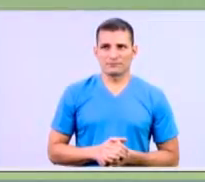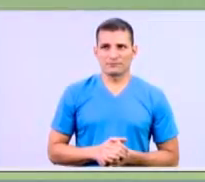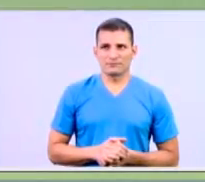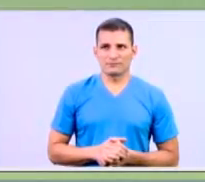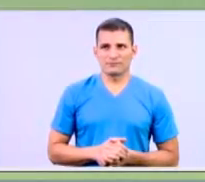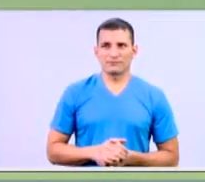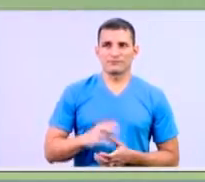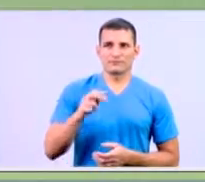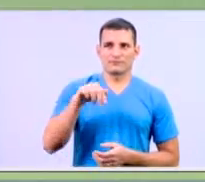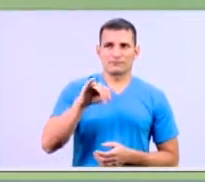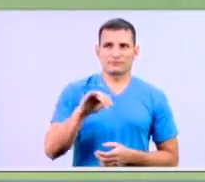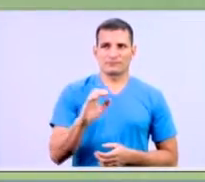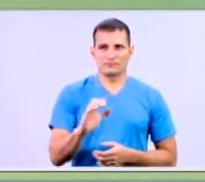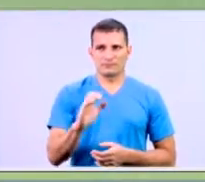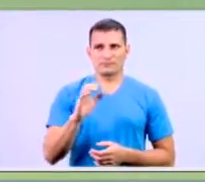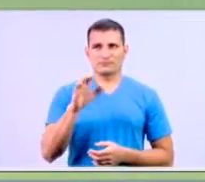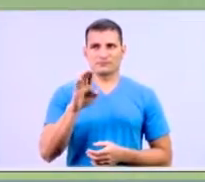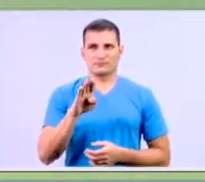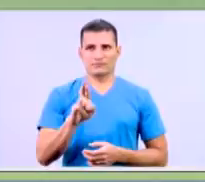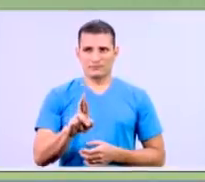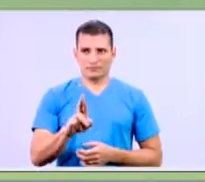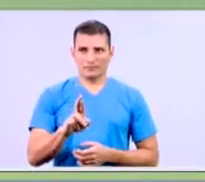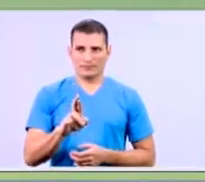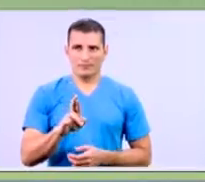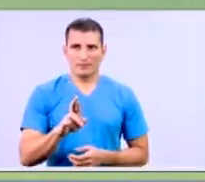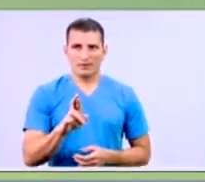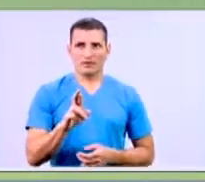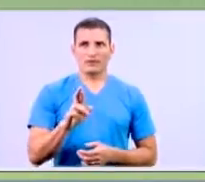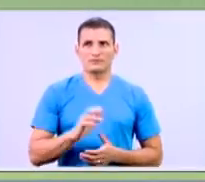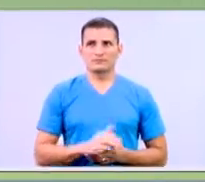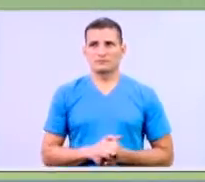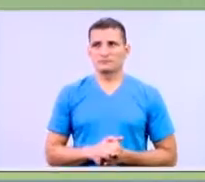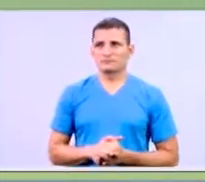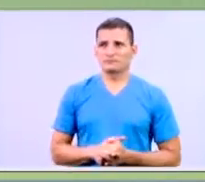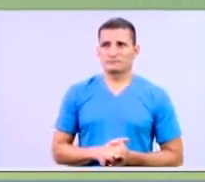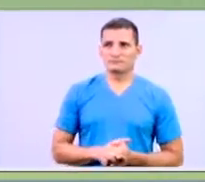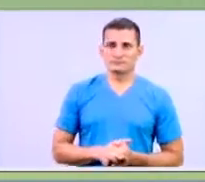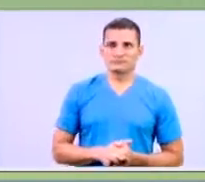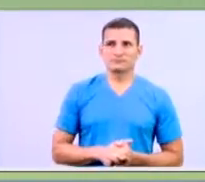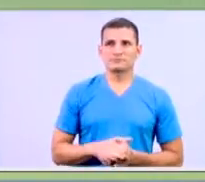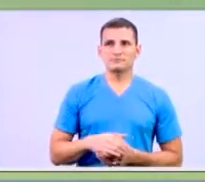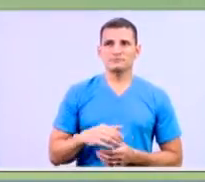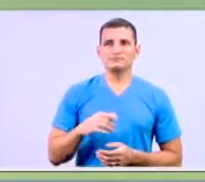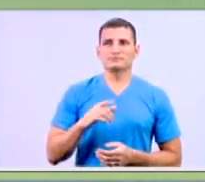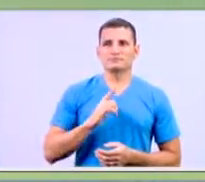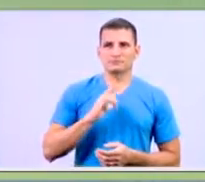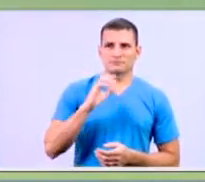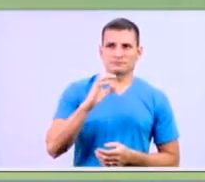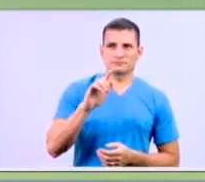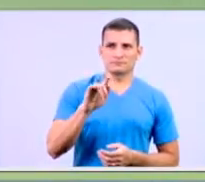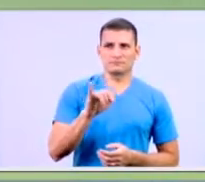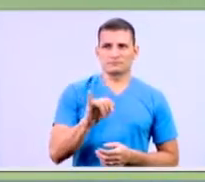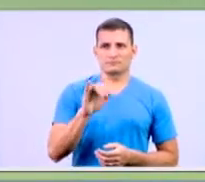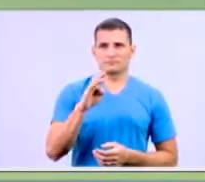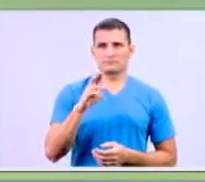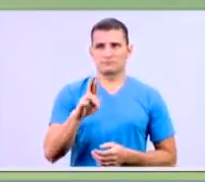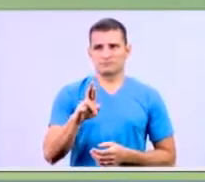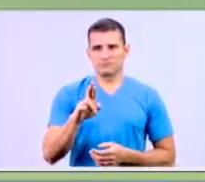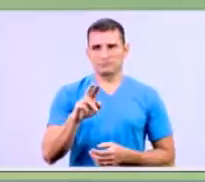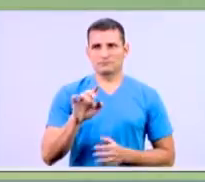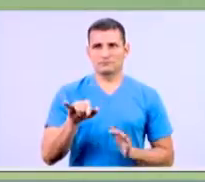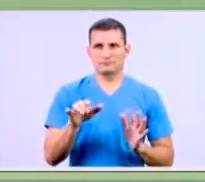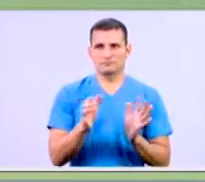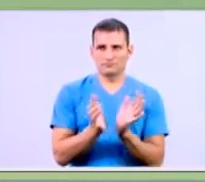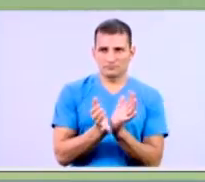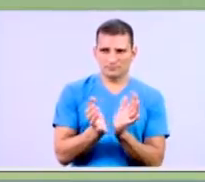pelo NIC-BR. Claro que antes dele nós temos o CGI-BR, que é o grupo